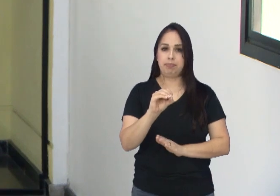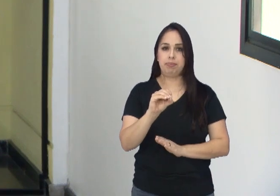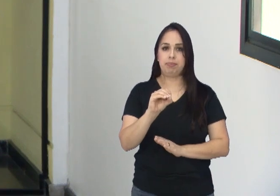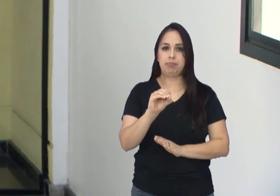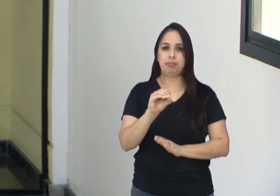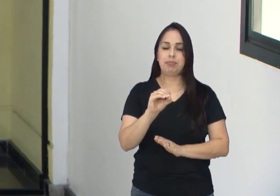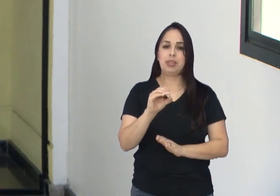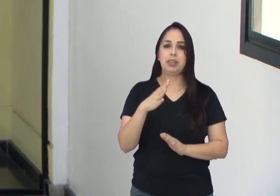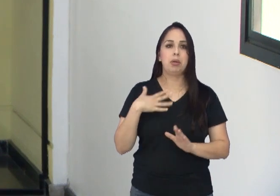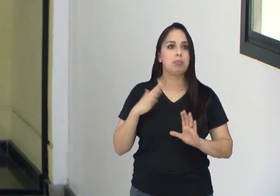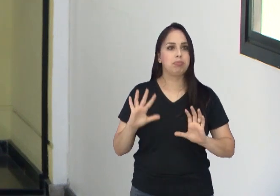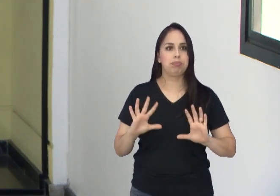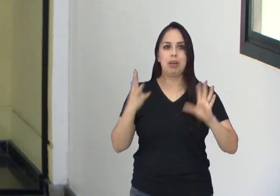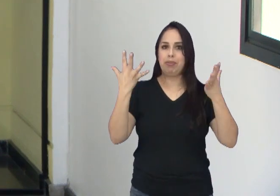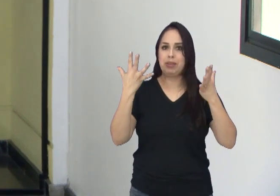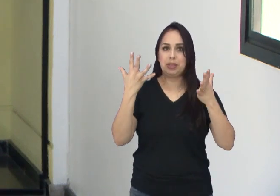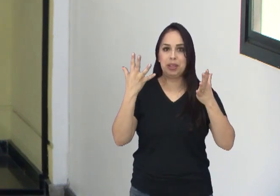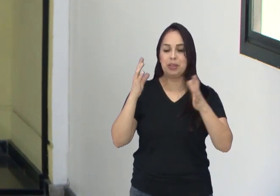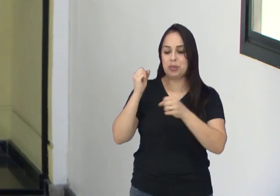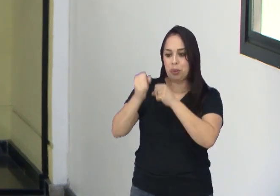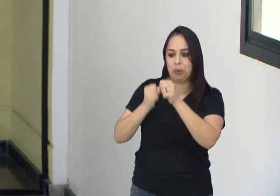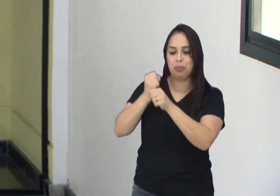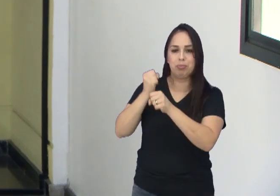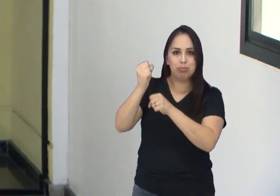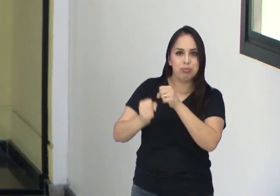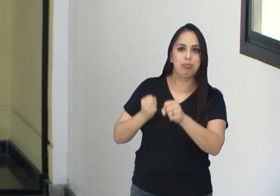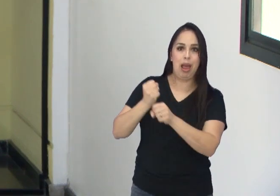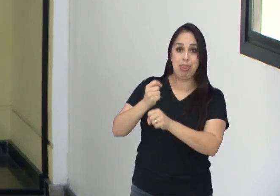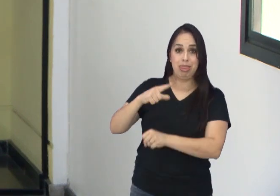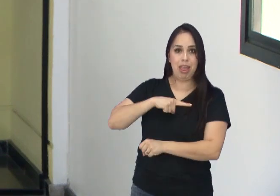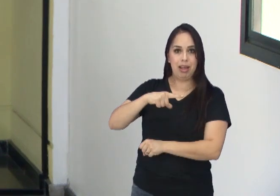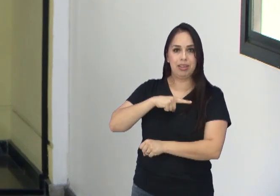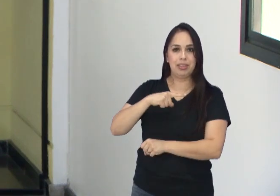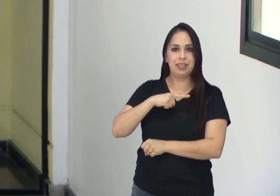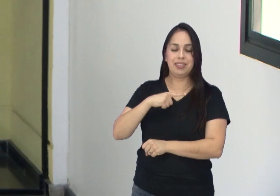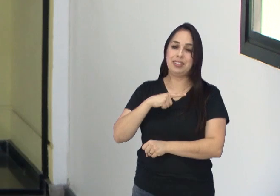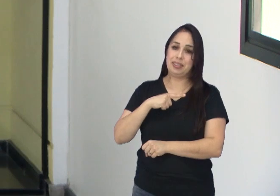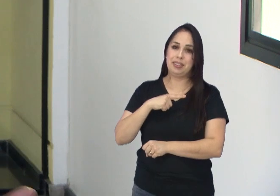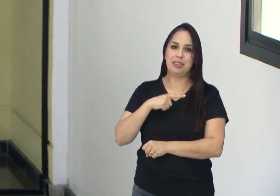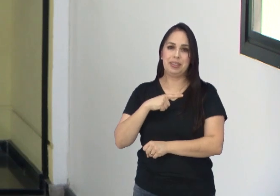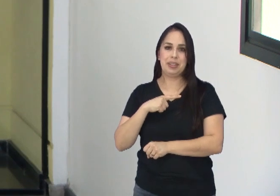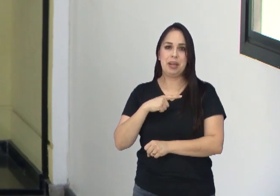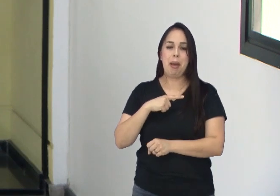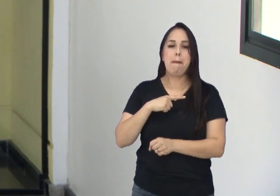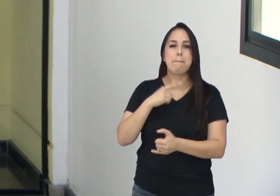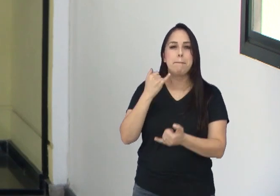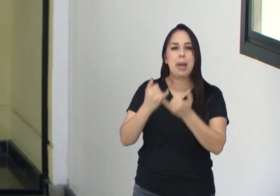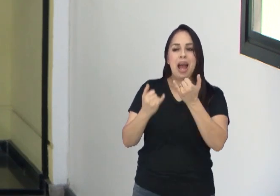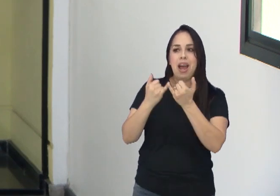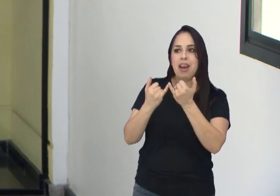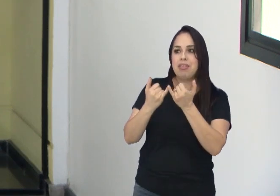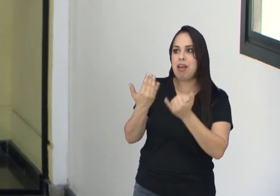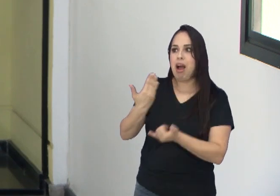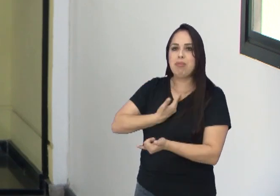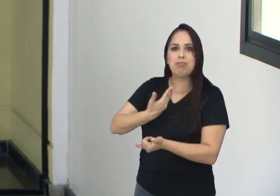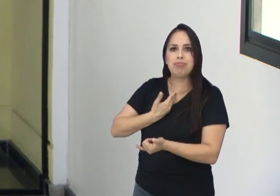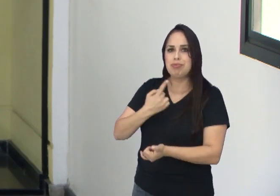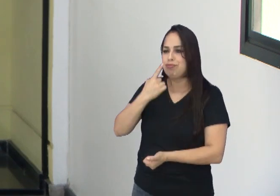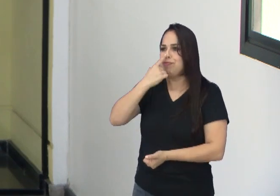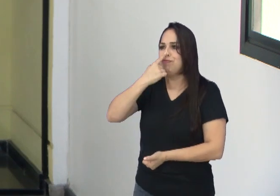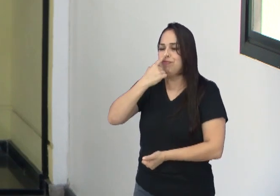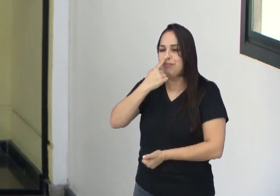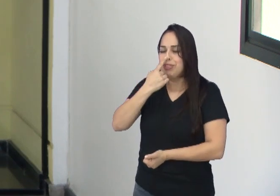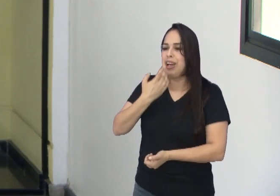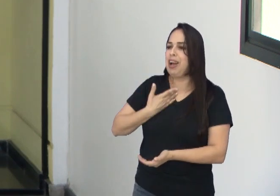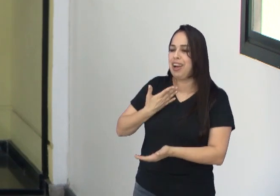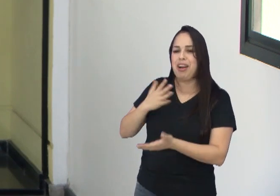Então, uma comemoração, todo ano que é a comemoração do bairro é como se fosse alguém bem próximo de mim, né? Alguém da família,